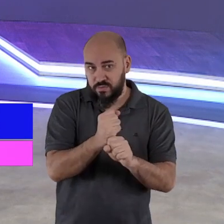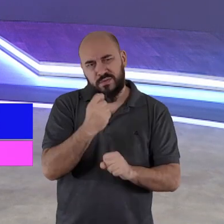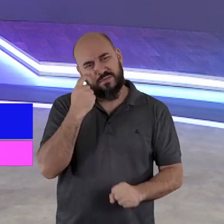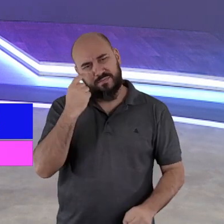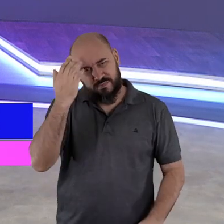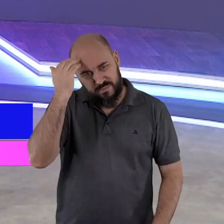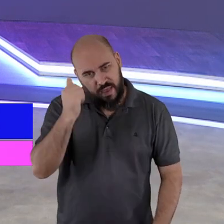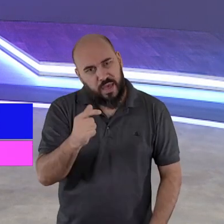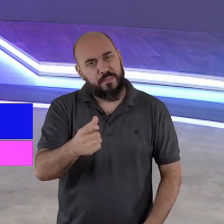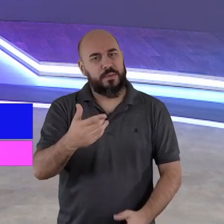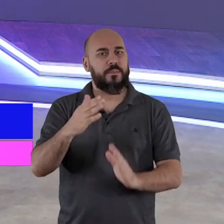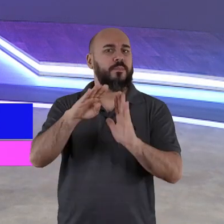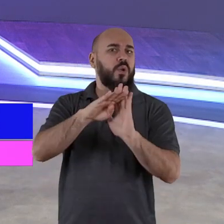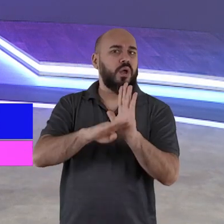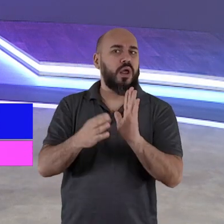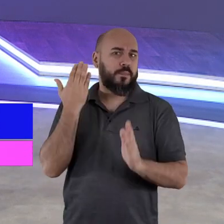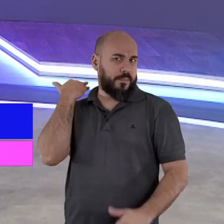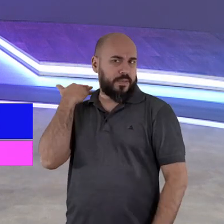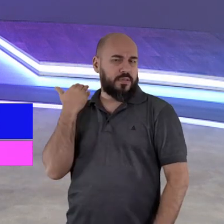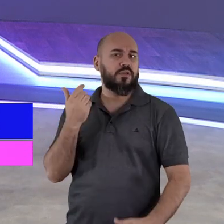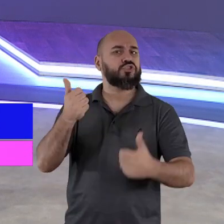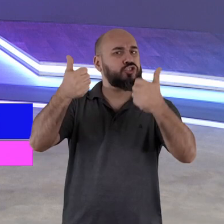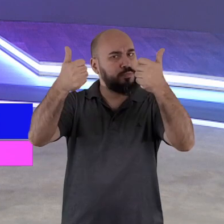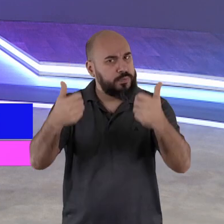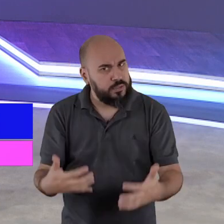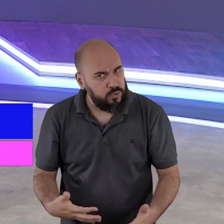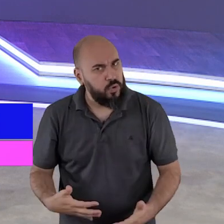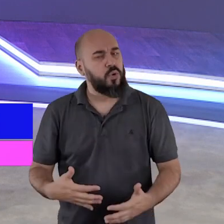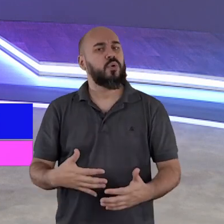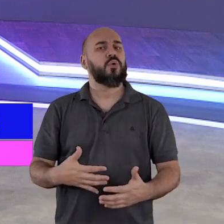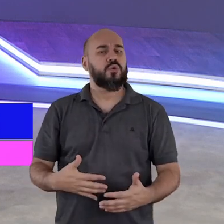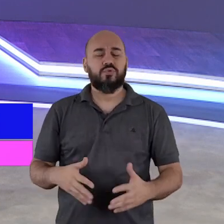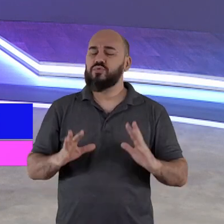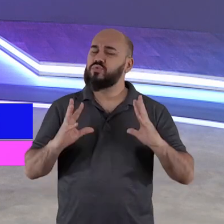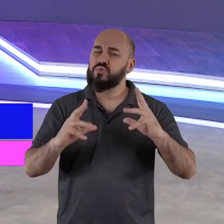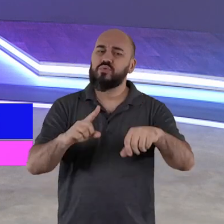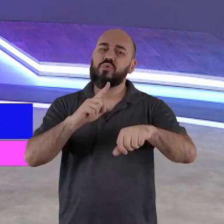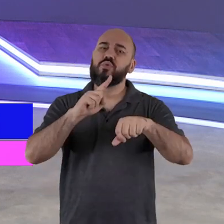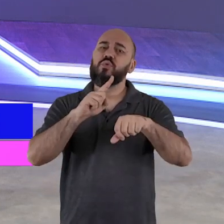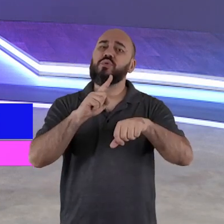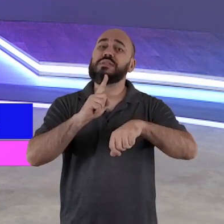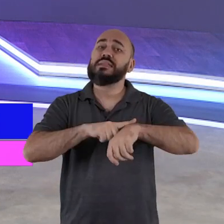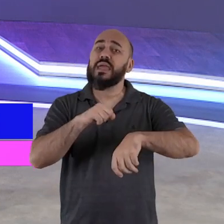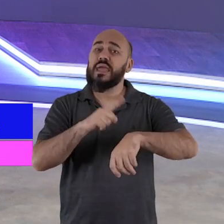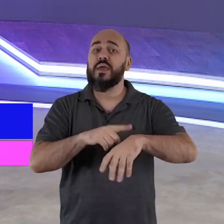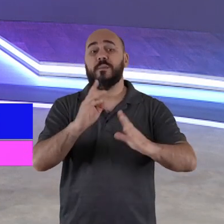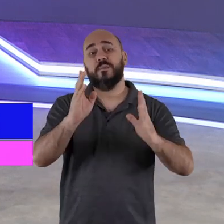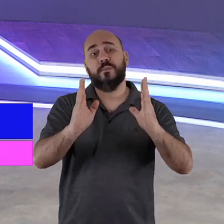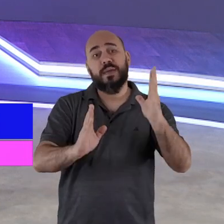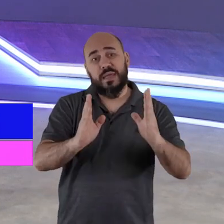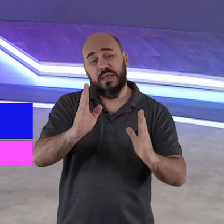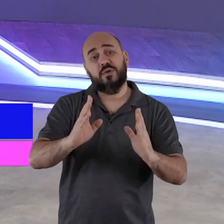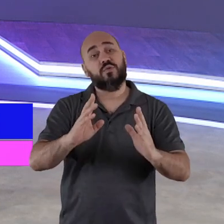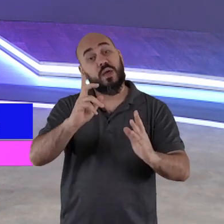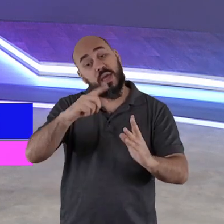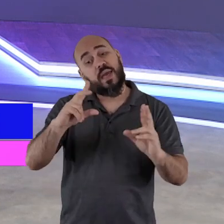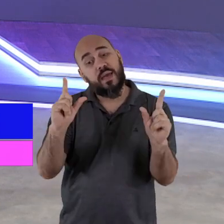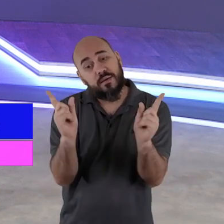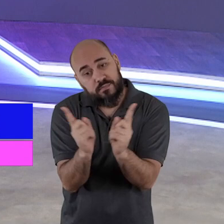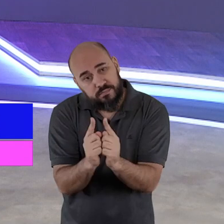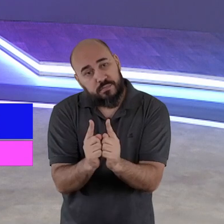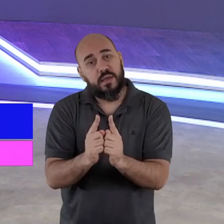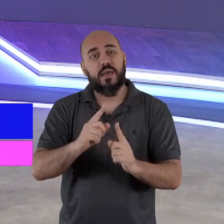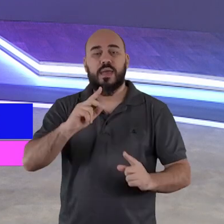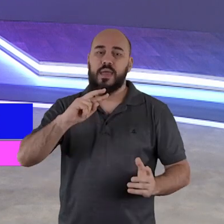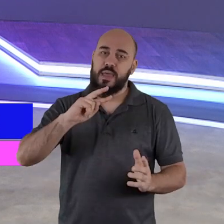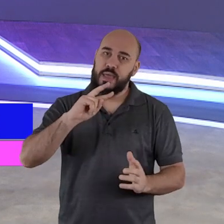está reduzido, significa que o tempo também é uma redução. Por exemplo, se o império está reduzido num animal, se